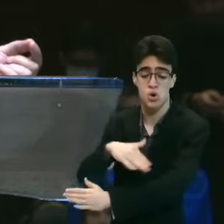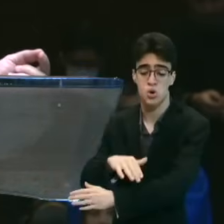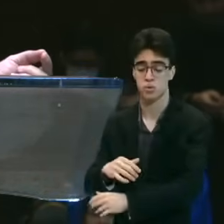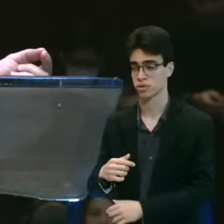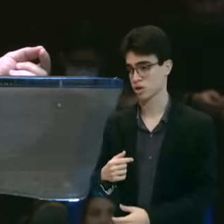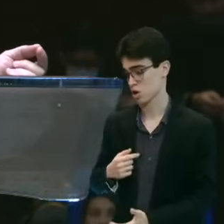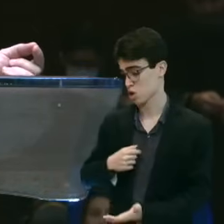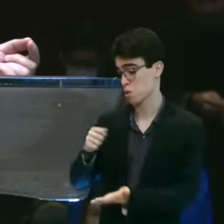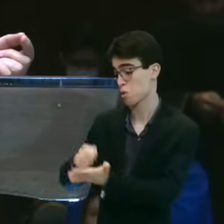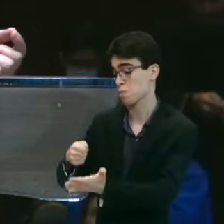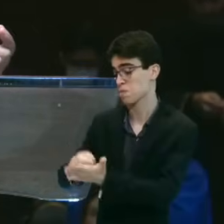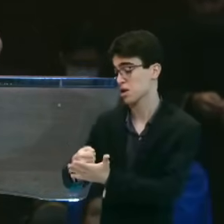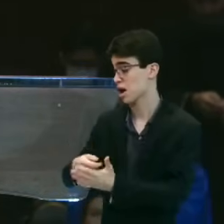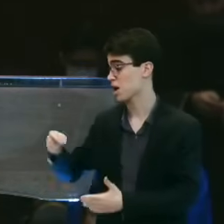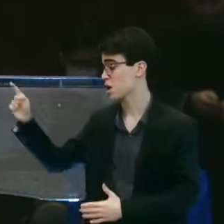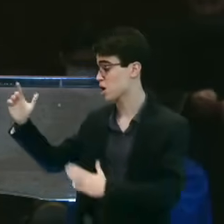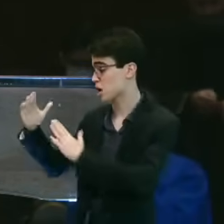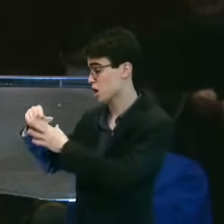para um abrigo.